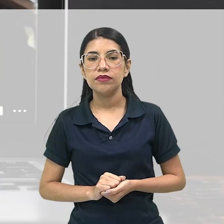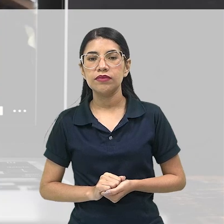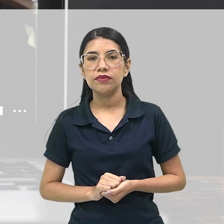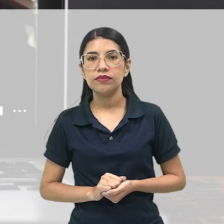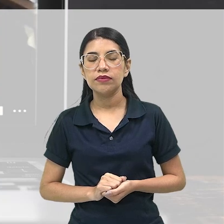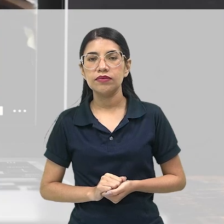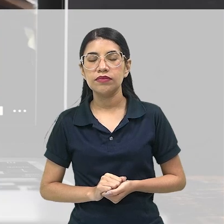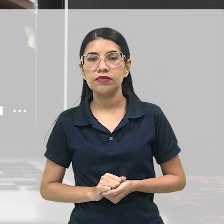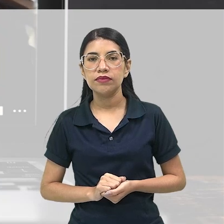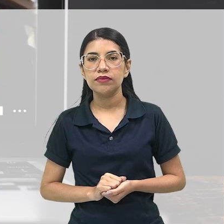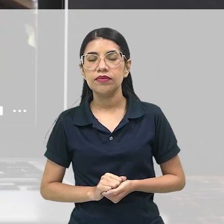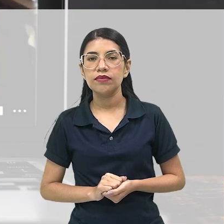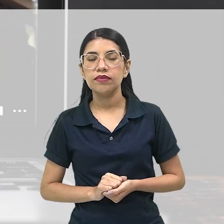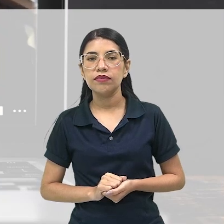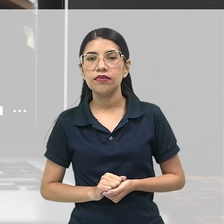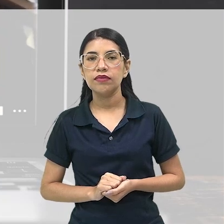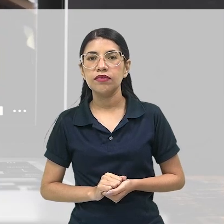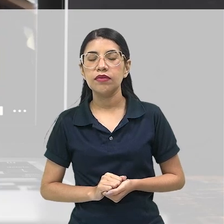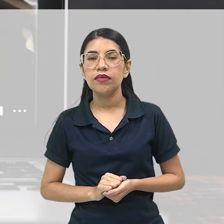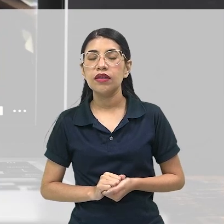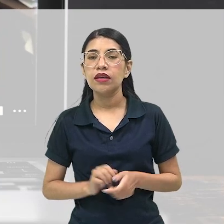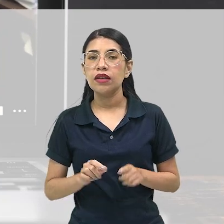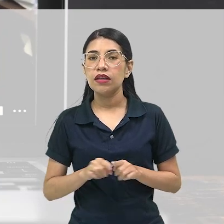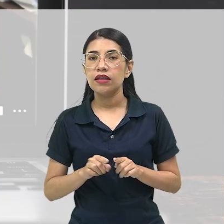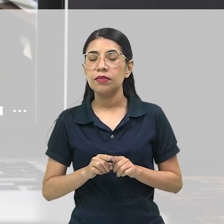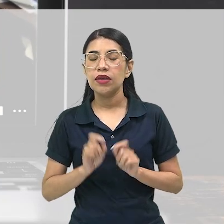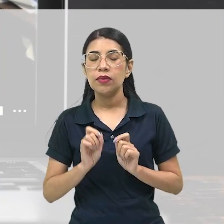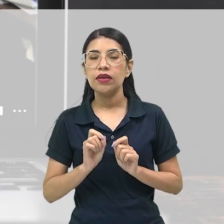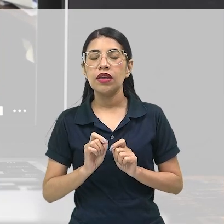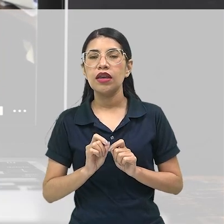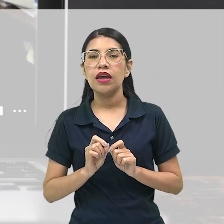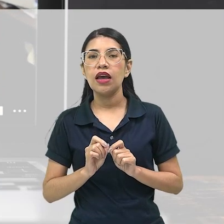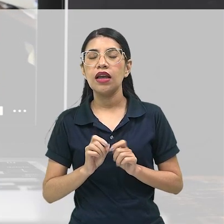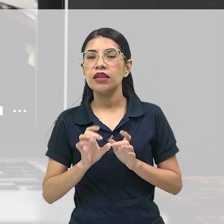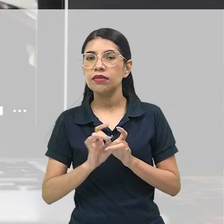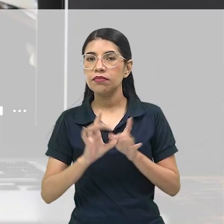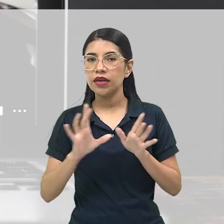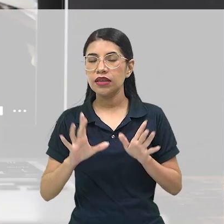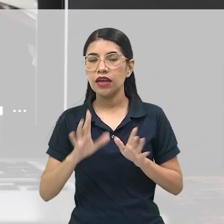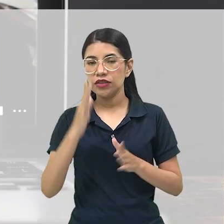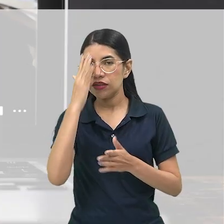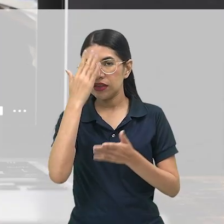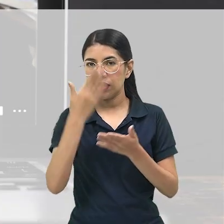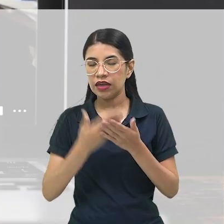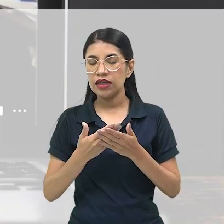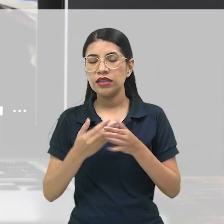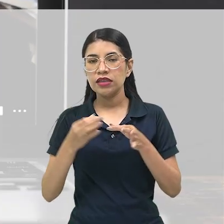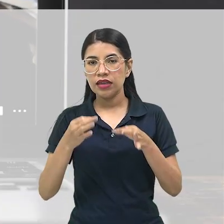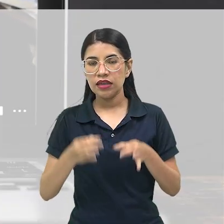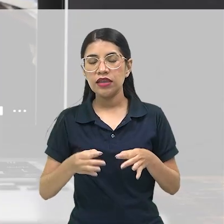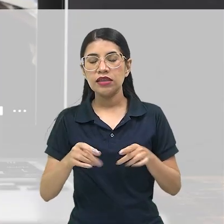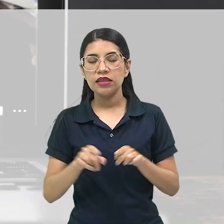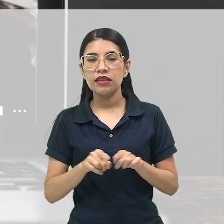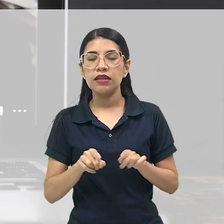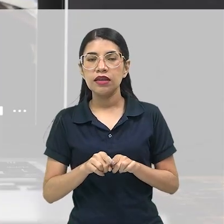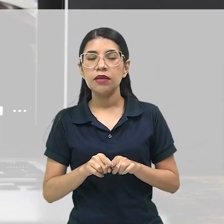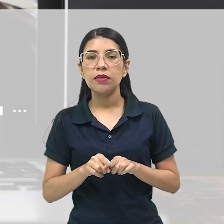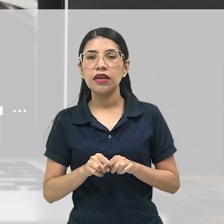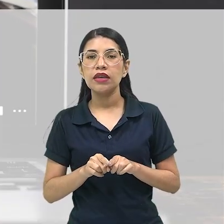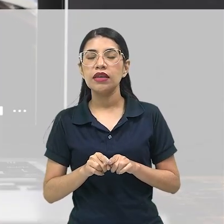o pleno exercício. Dentre eles, o exercício da liberdade de crenças e convicções. De maneira que